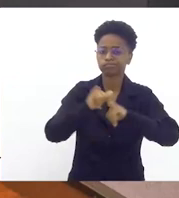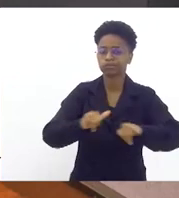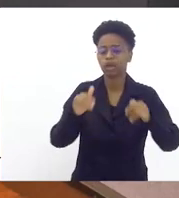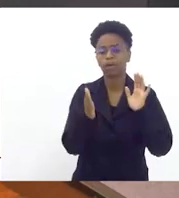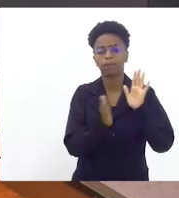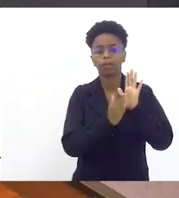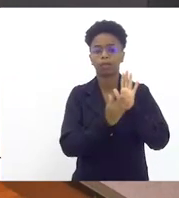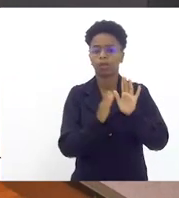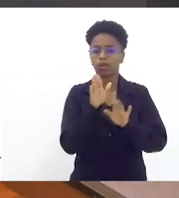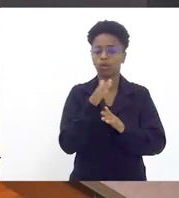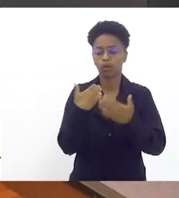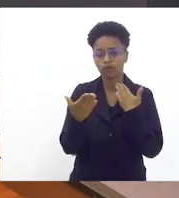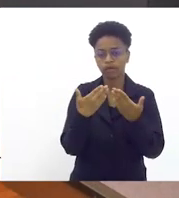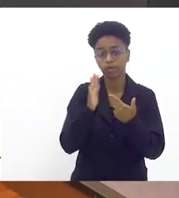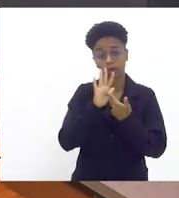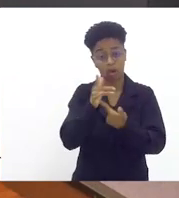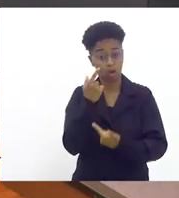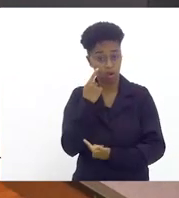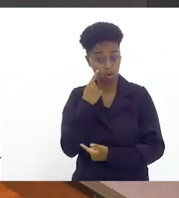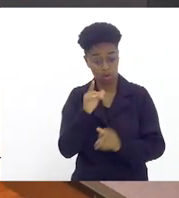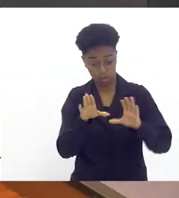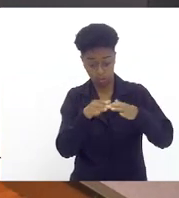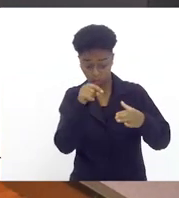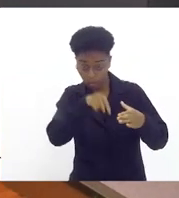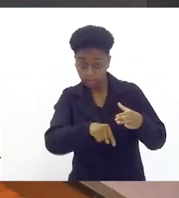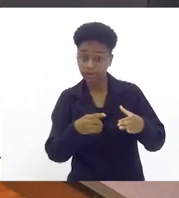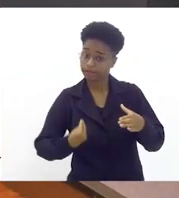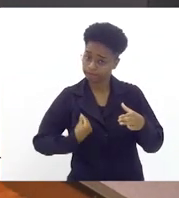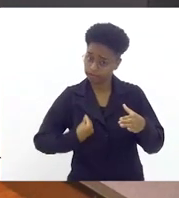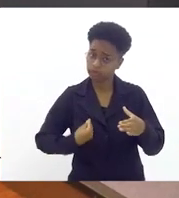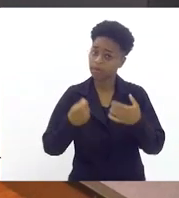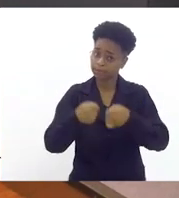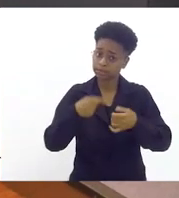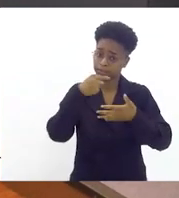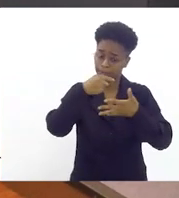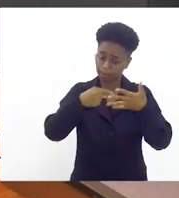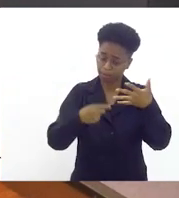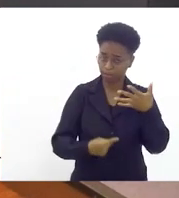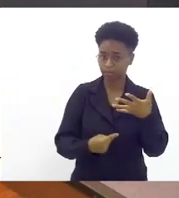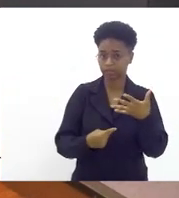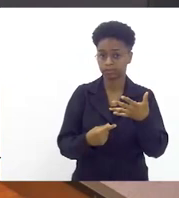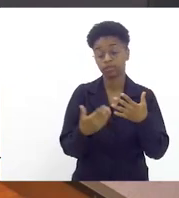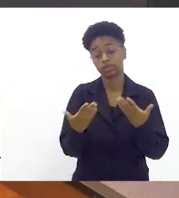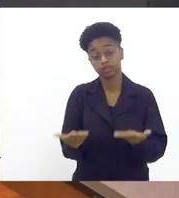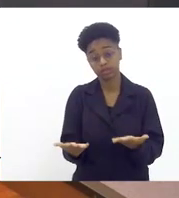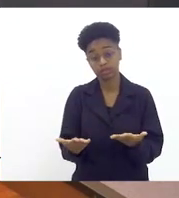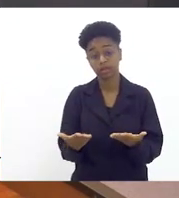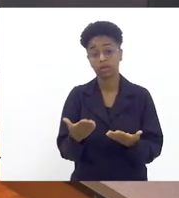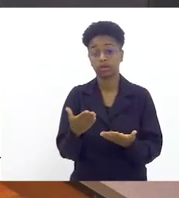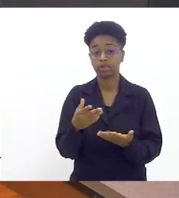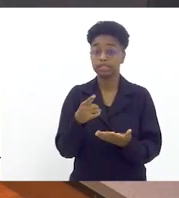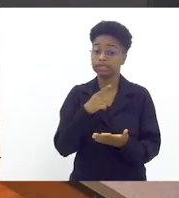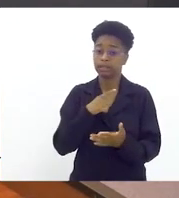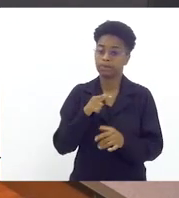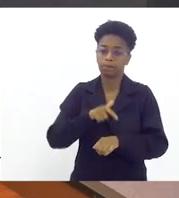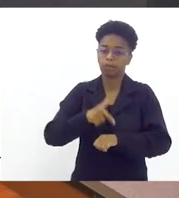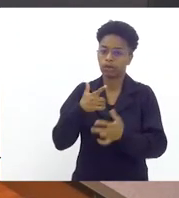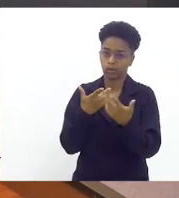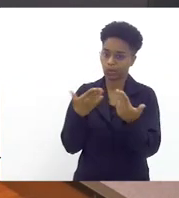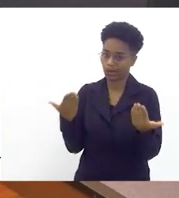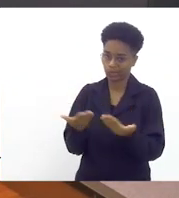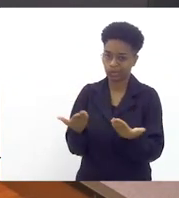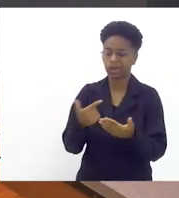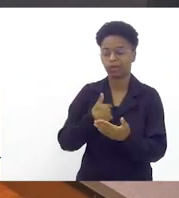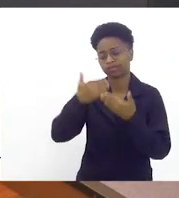conversas para mostrar e falar, olha, que essa comunidade ela existe, ela precisa de X, Y e Z. Então, assim, ter momentos como esse, inclusive,